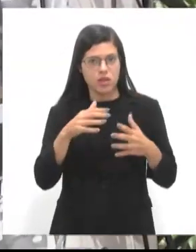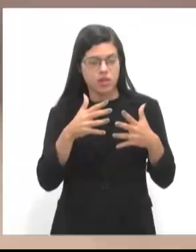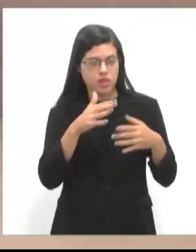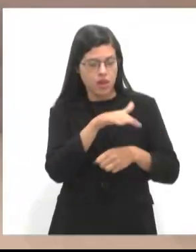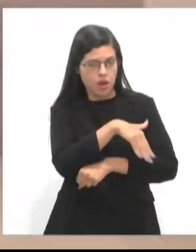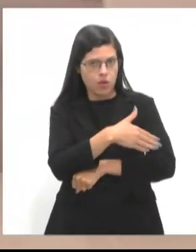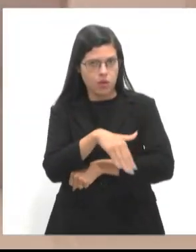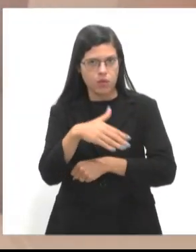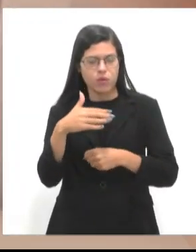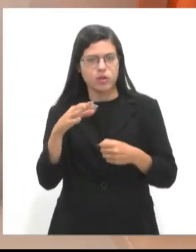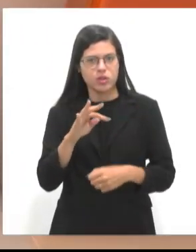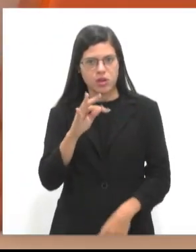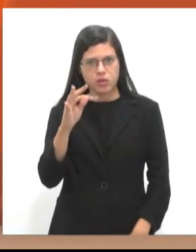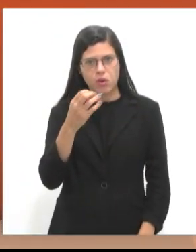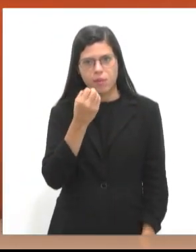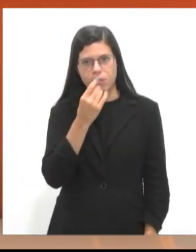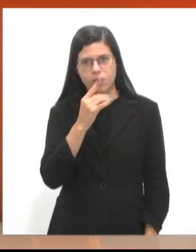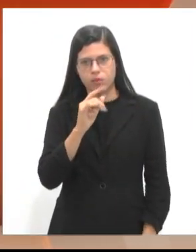agora.